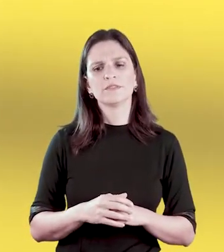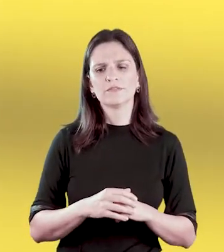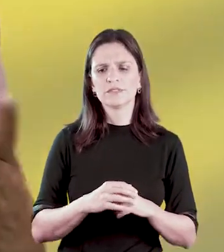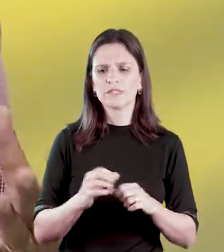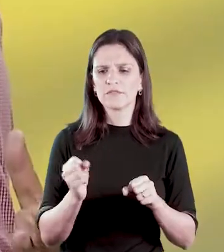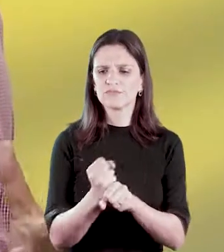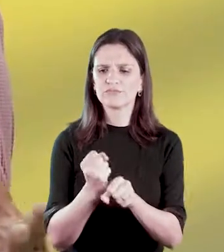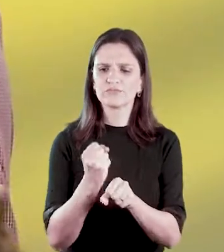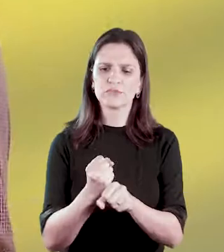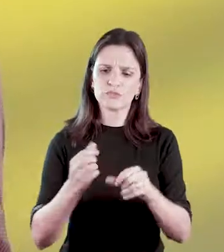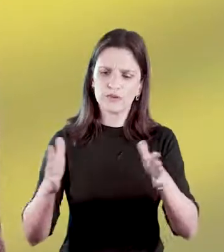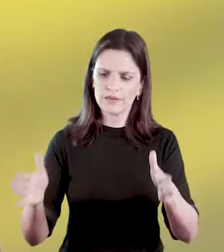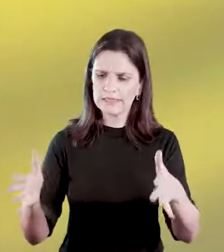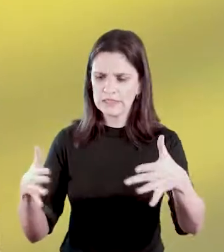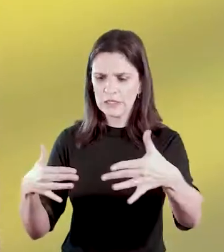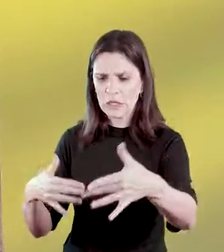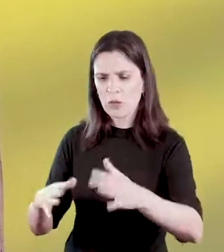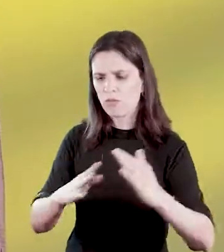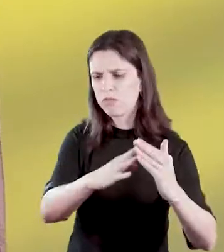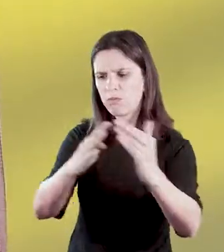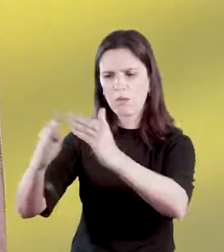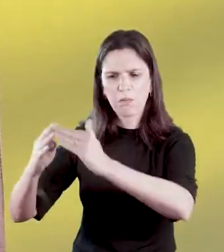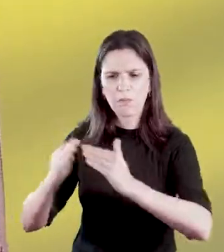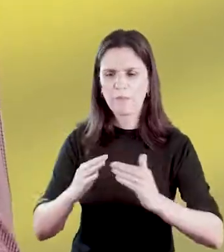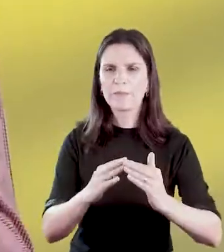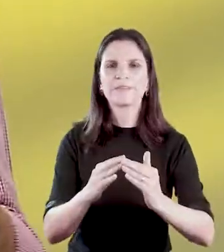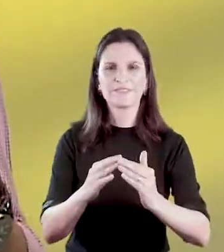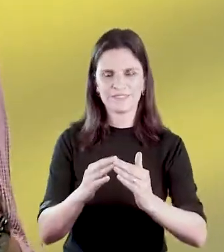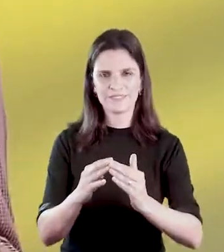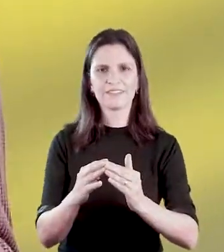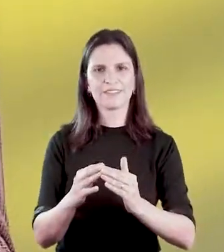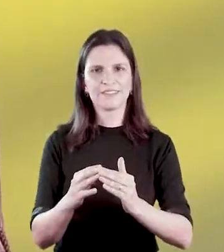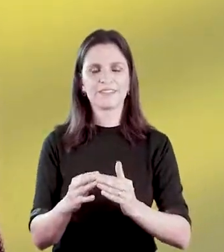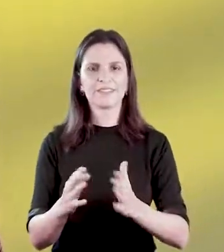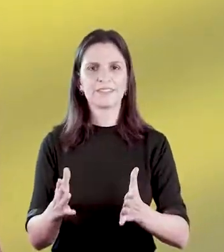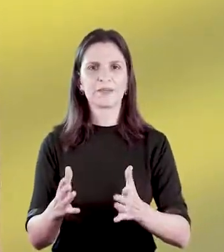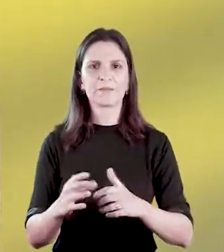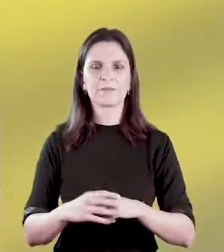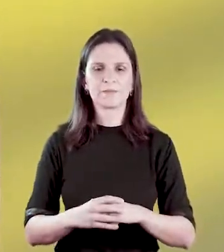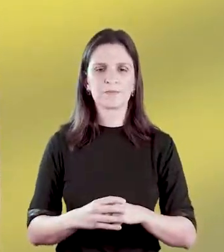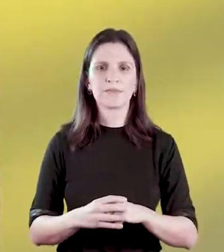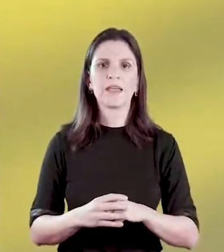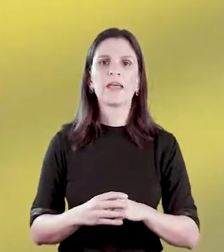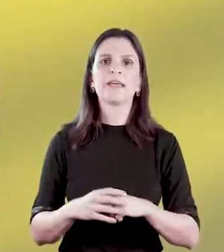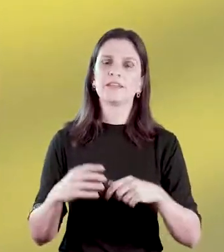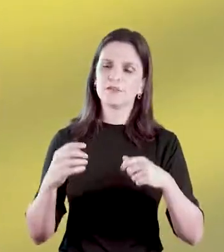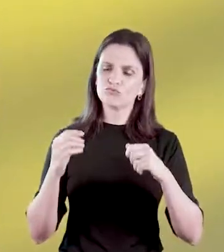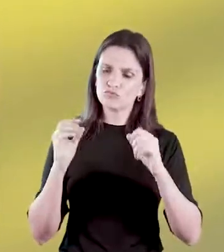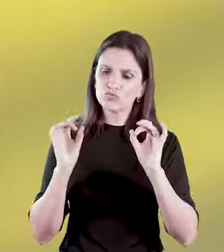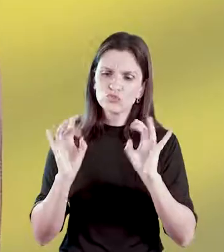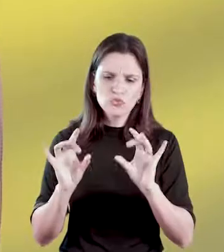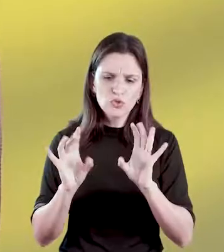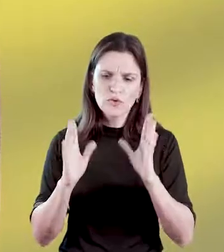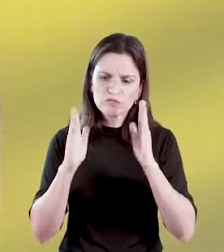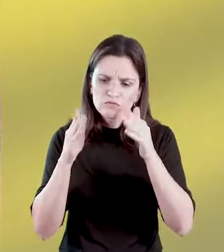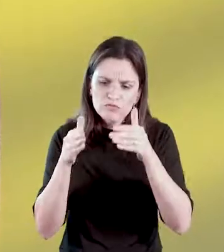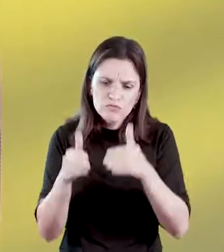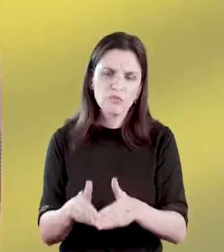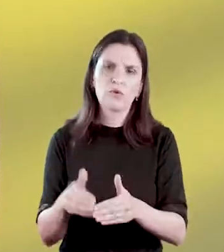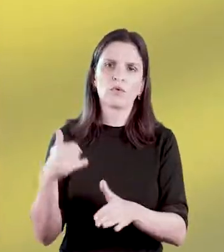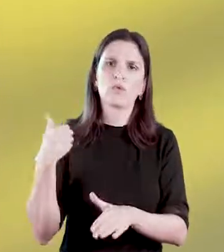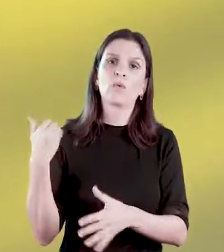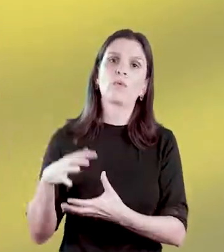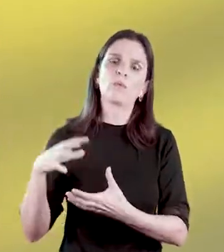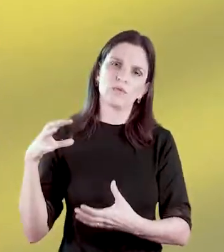se você fizer um condomínio e para idoso e depois ele vir voltar ele vai se caracterizar Por que vai entrar outros tipos de